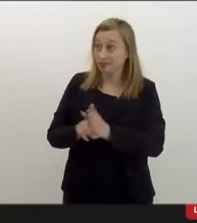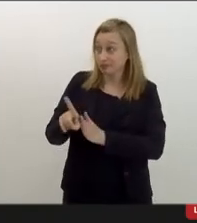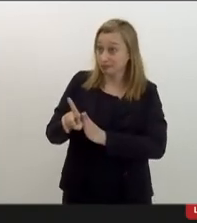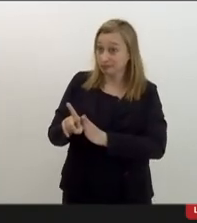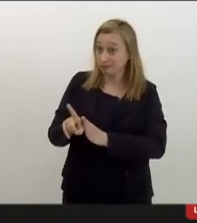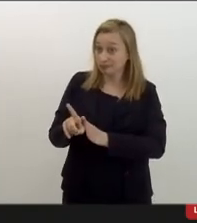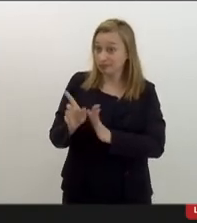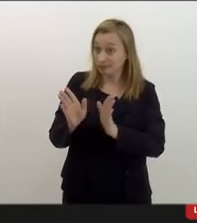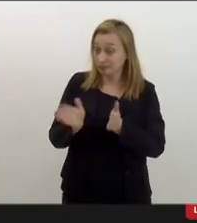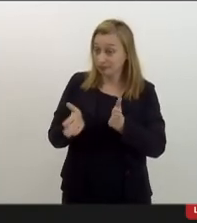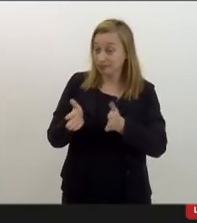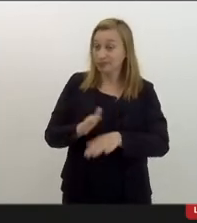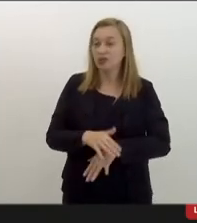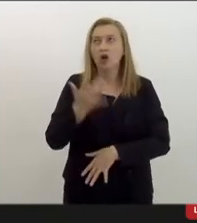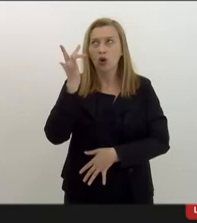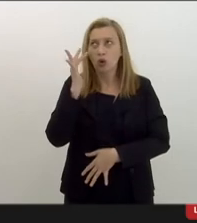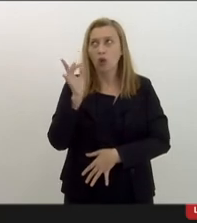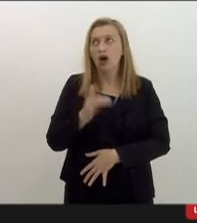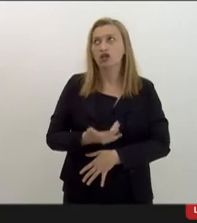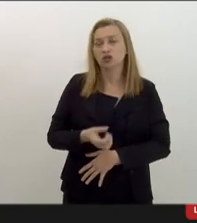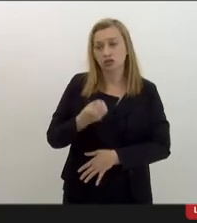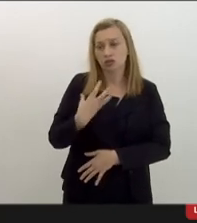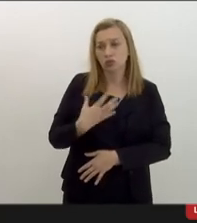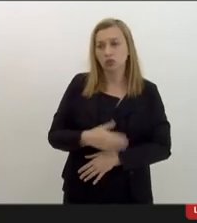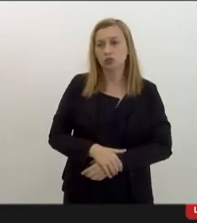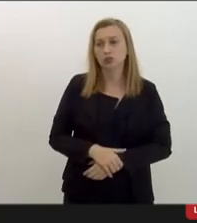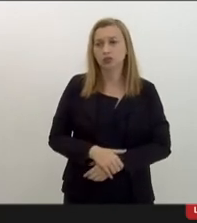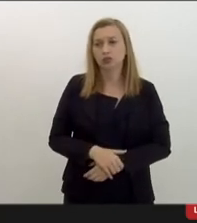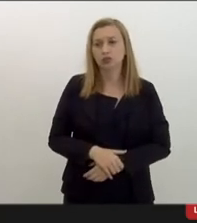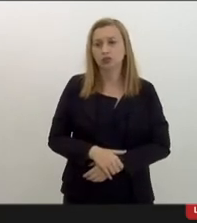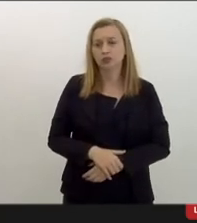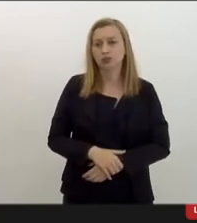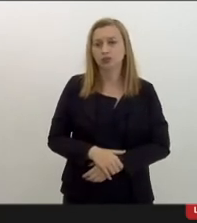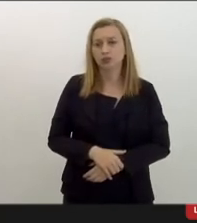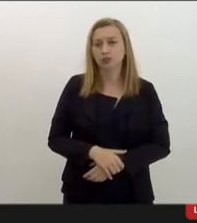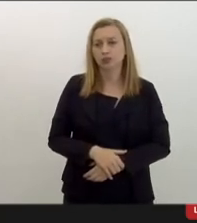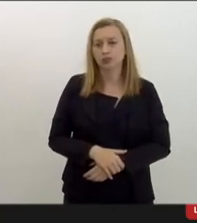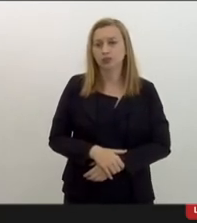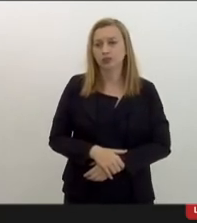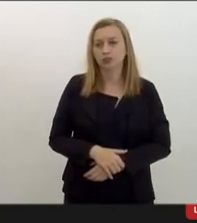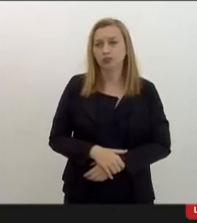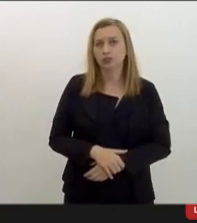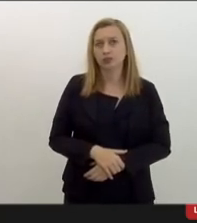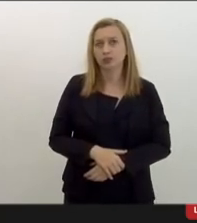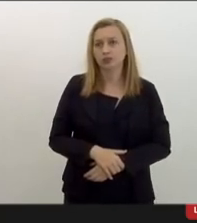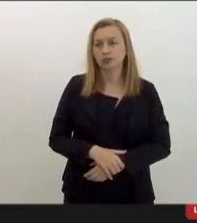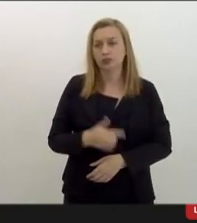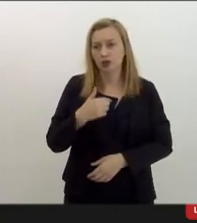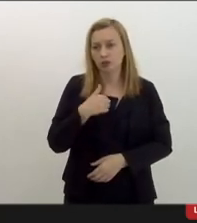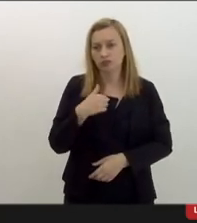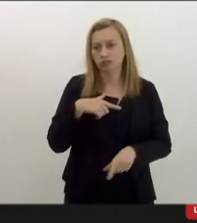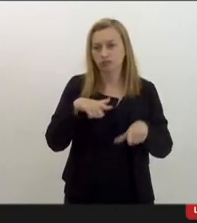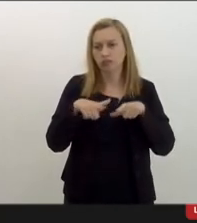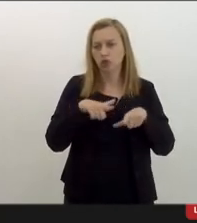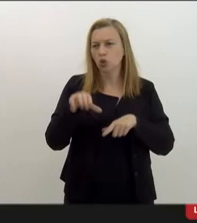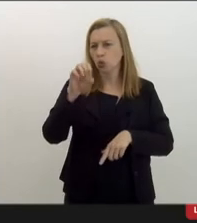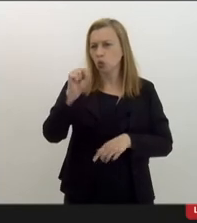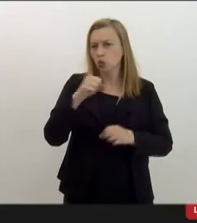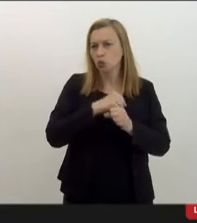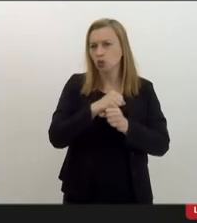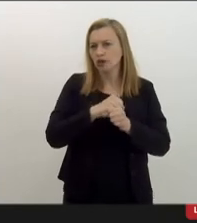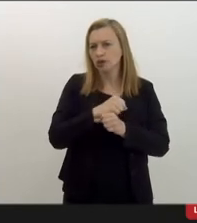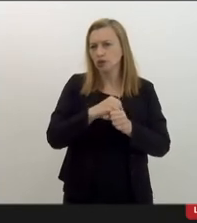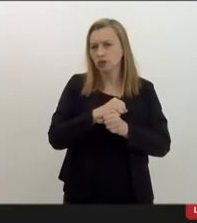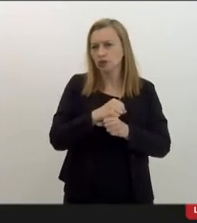pergunta aqui eu acho que cabe eu vivi de trabalhei 8 anos